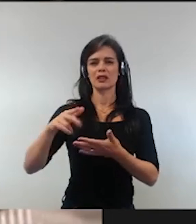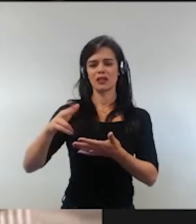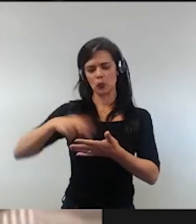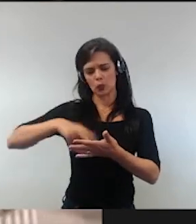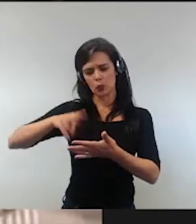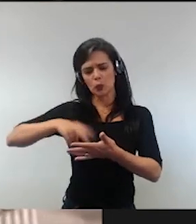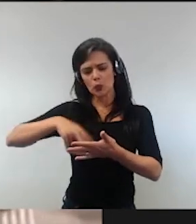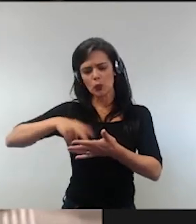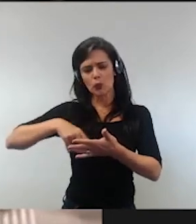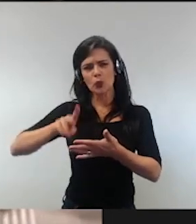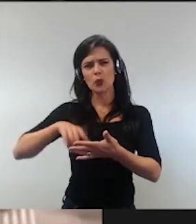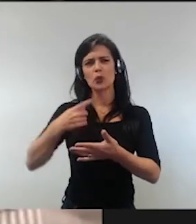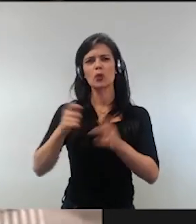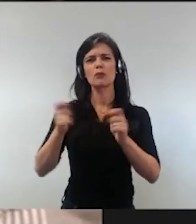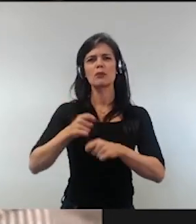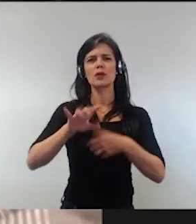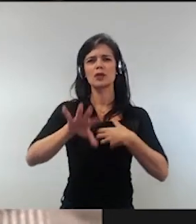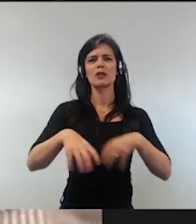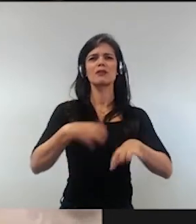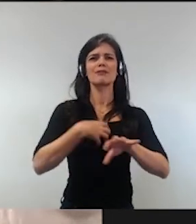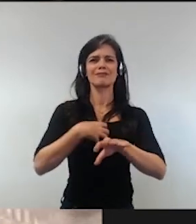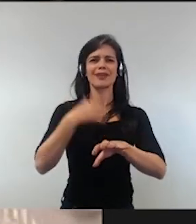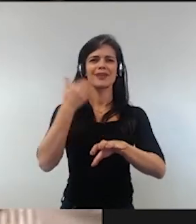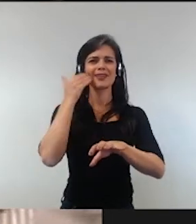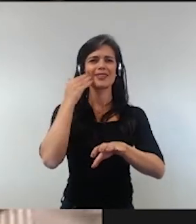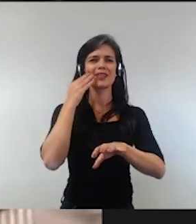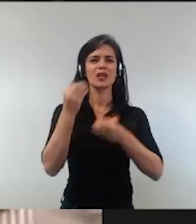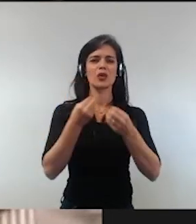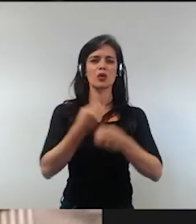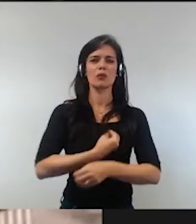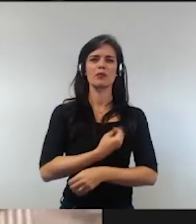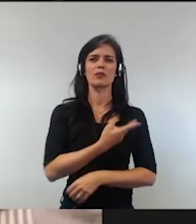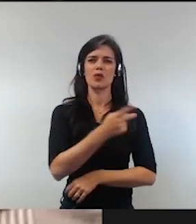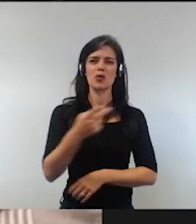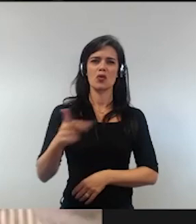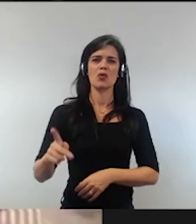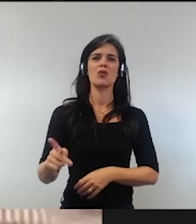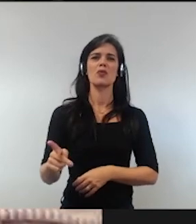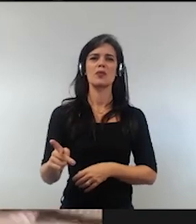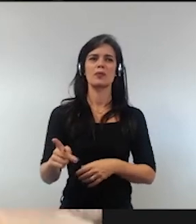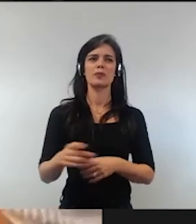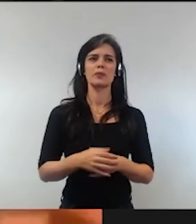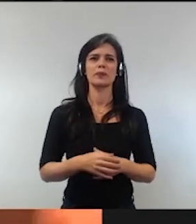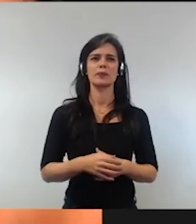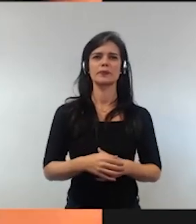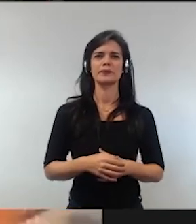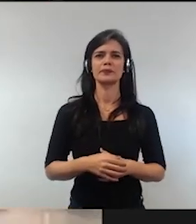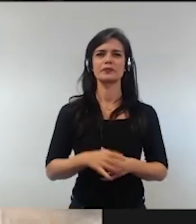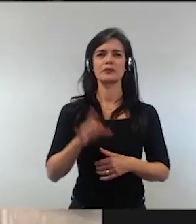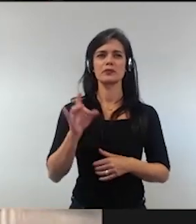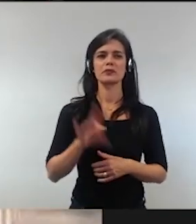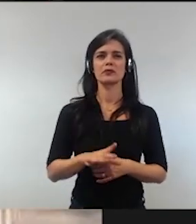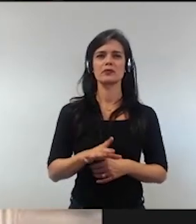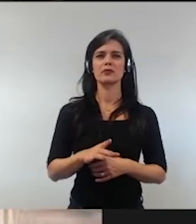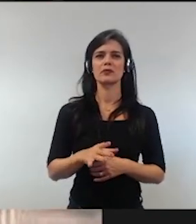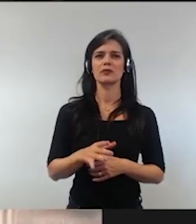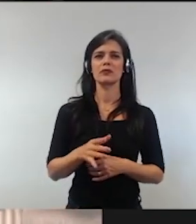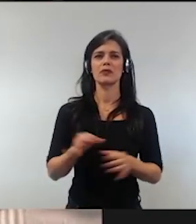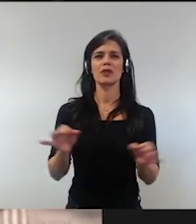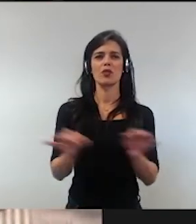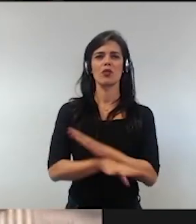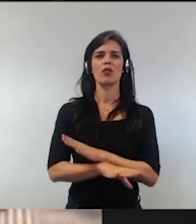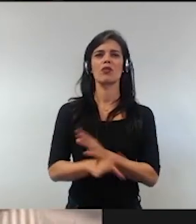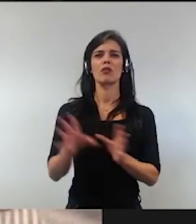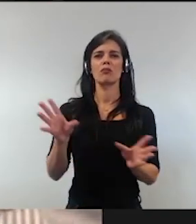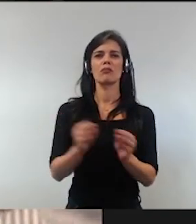nós possamos entender o outro, que ele insistiu várias vezes. Não? Eu apenas